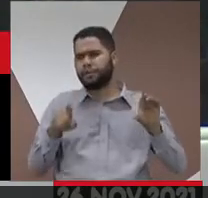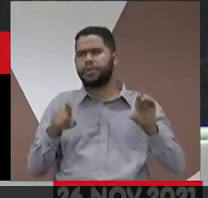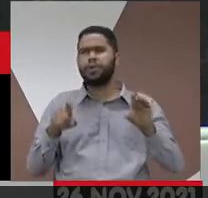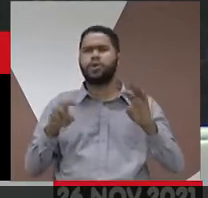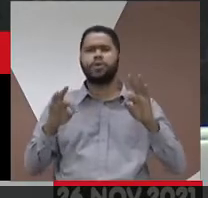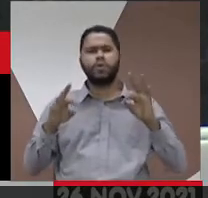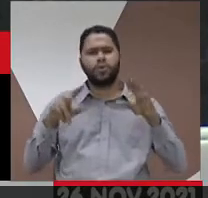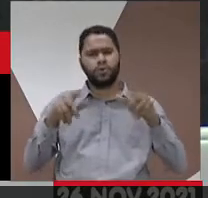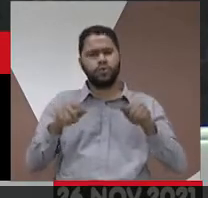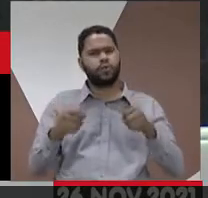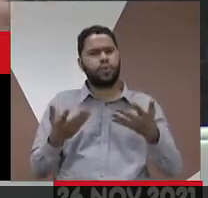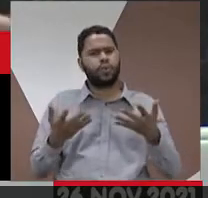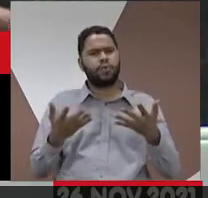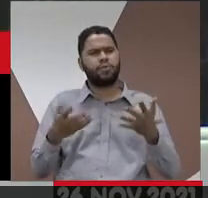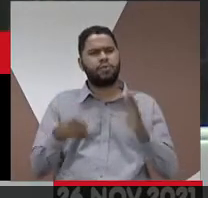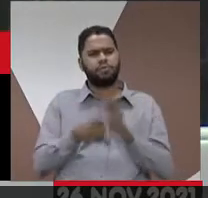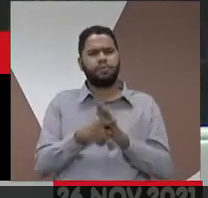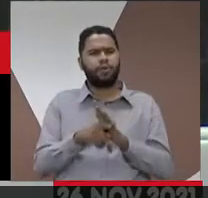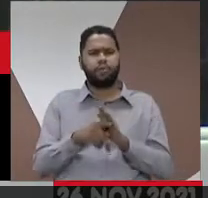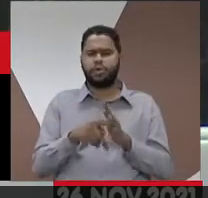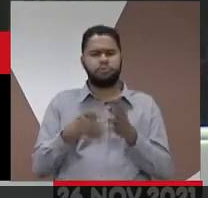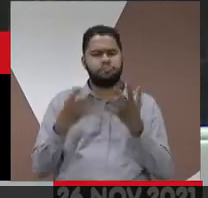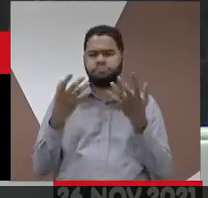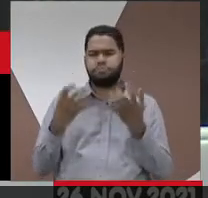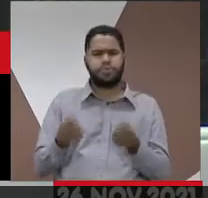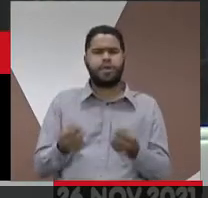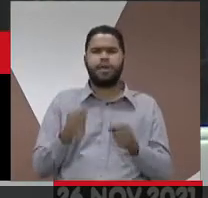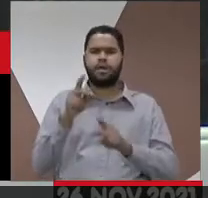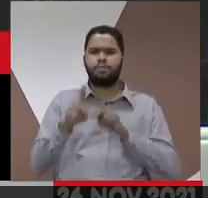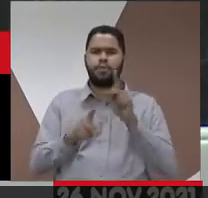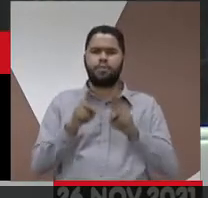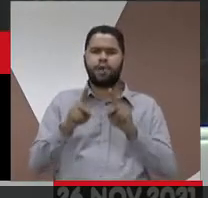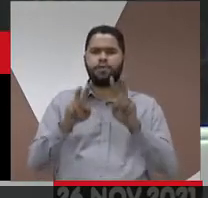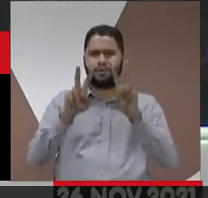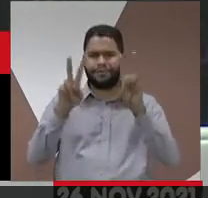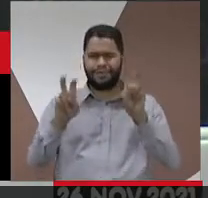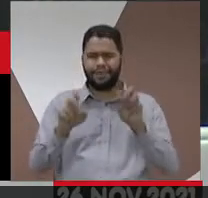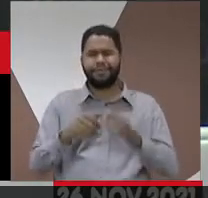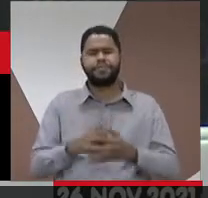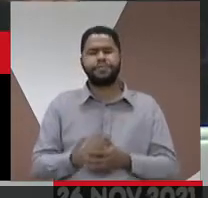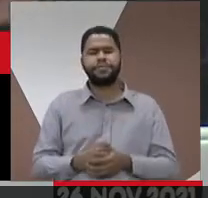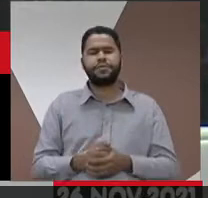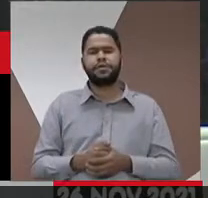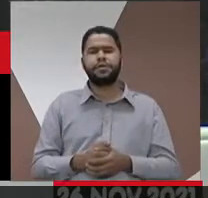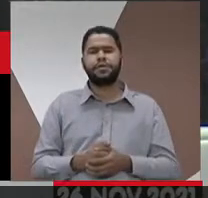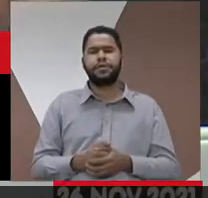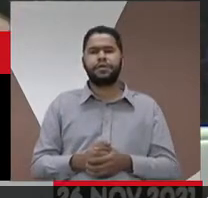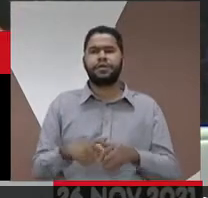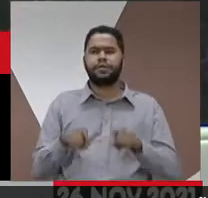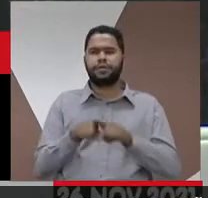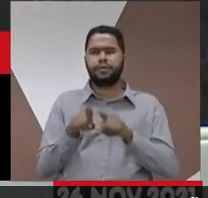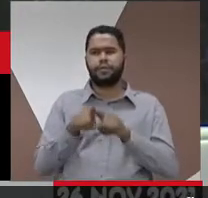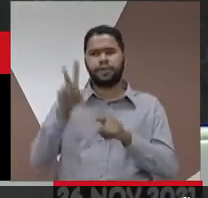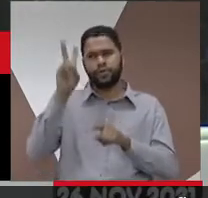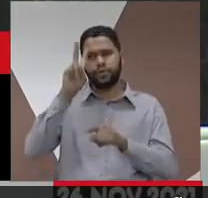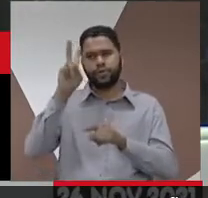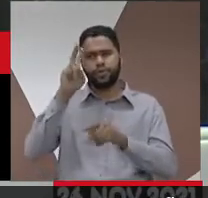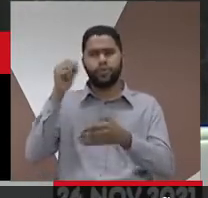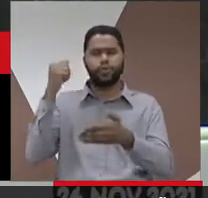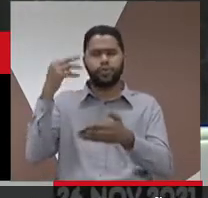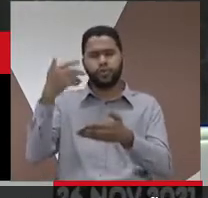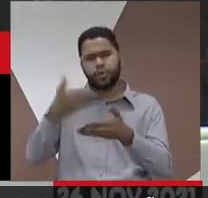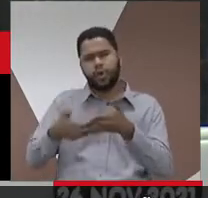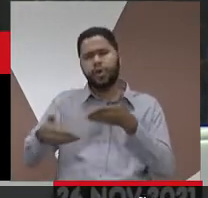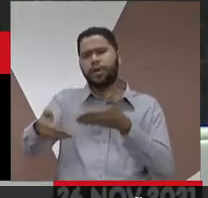toda a pureza da rejeição que a população tinha sobre isso. Eu tenho uma história de